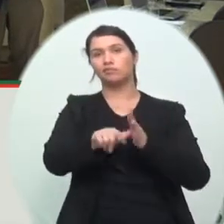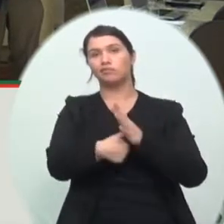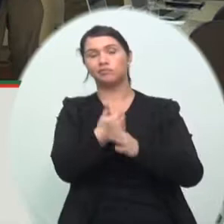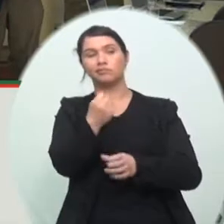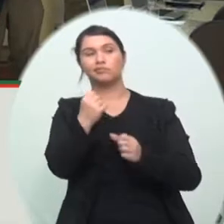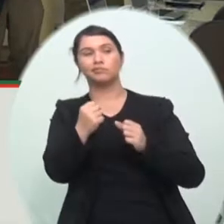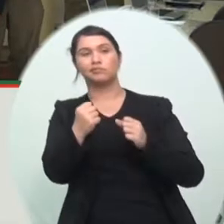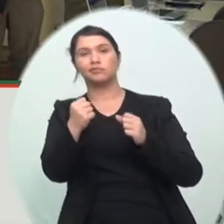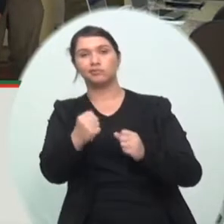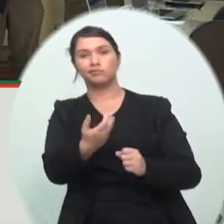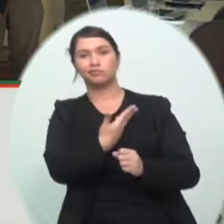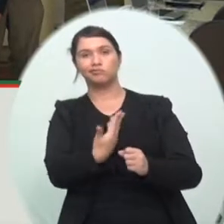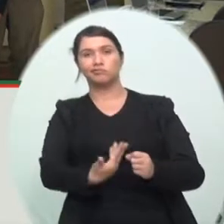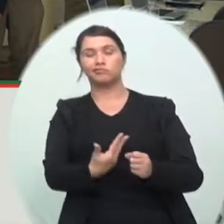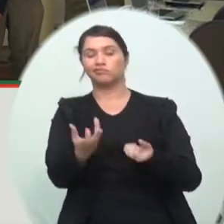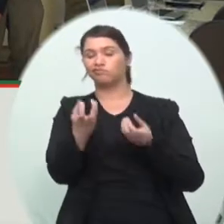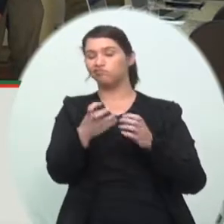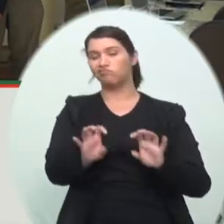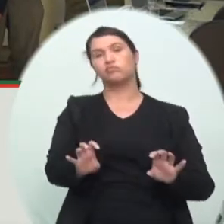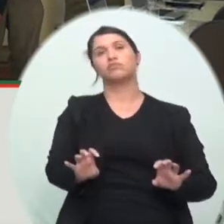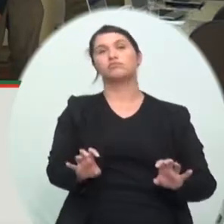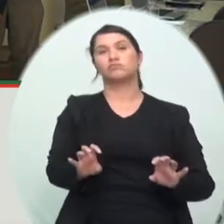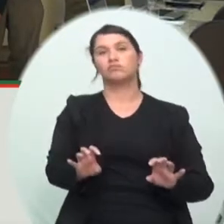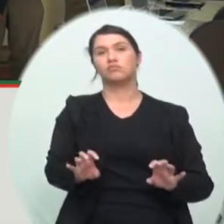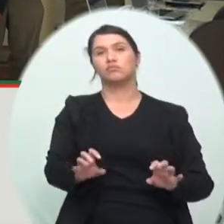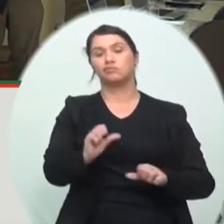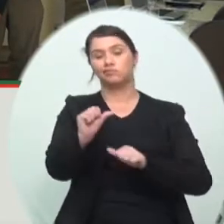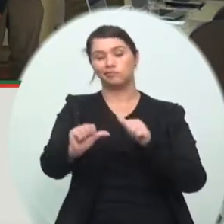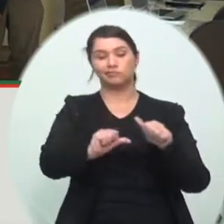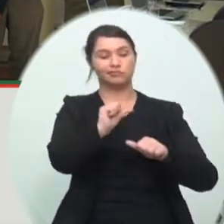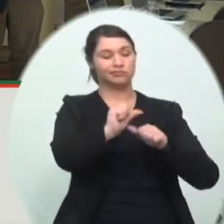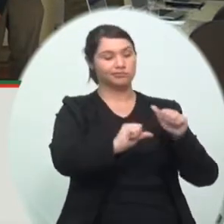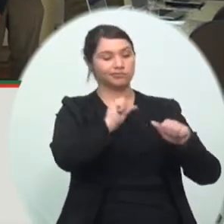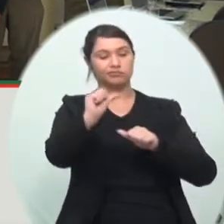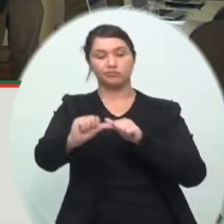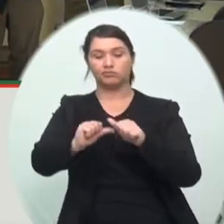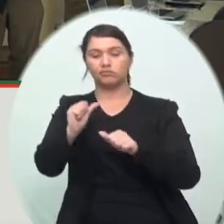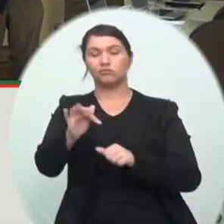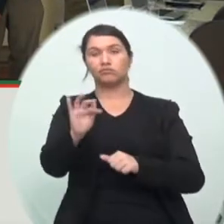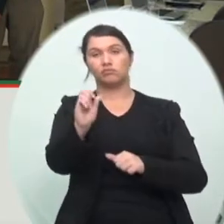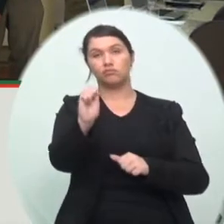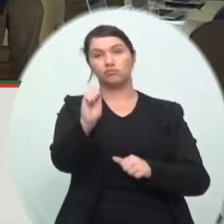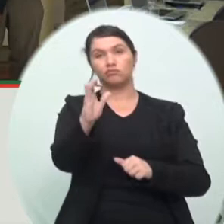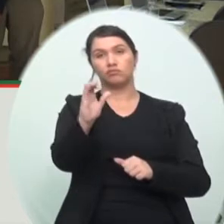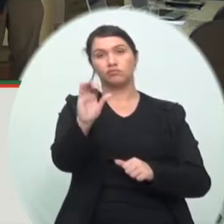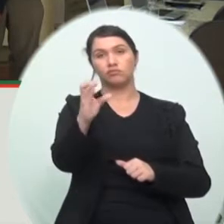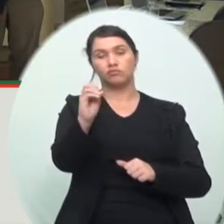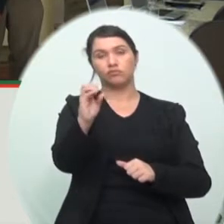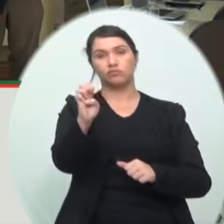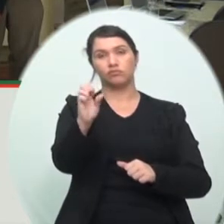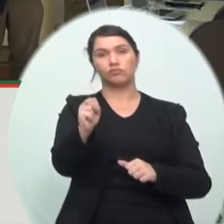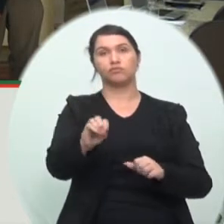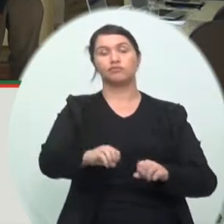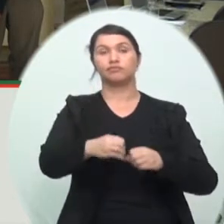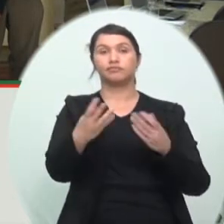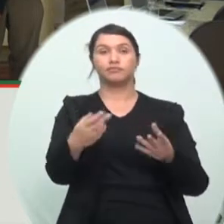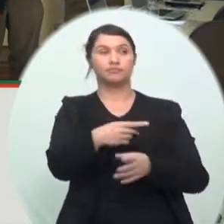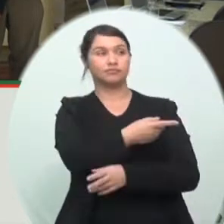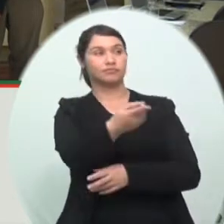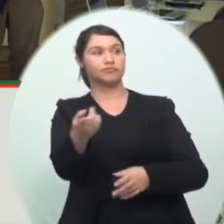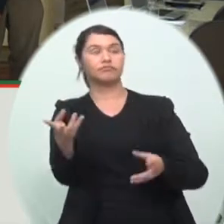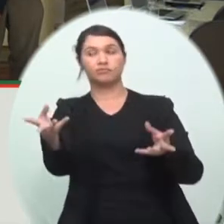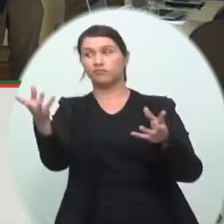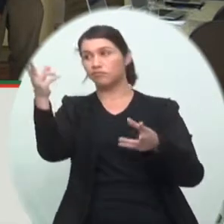público para aquela realidade, a realidade transformou. Aí as facções criminosas chegaram e vocês estão